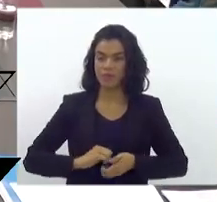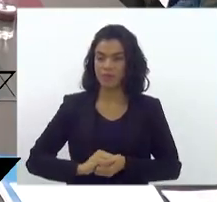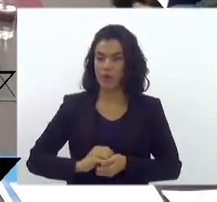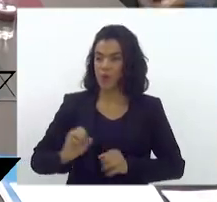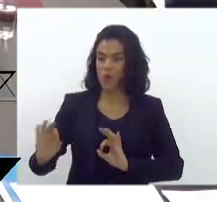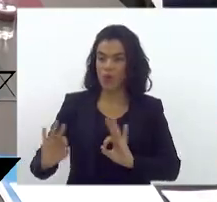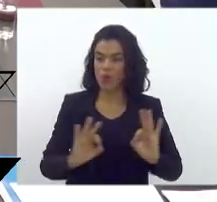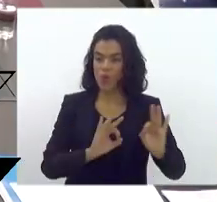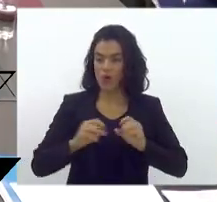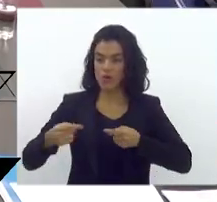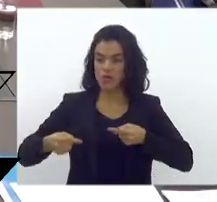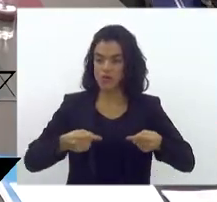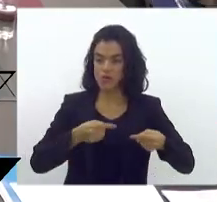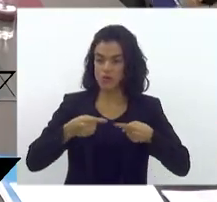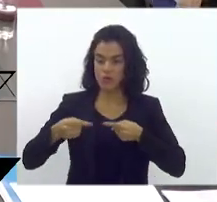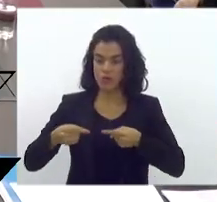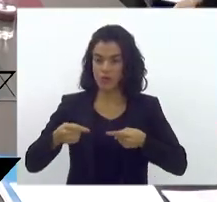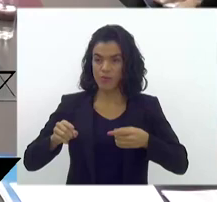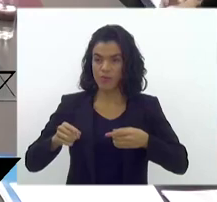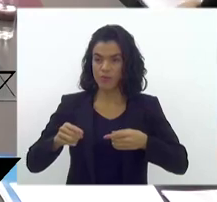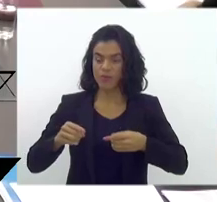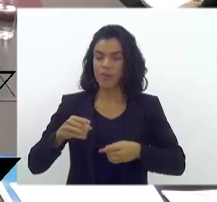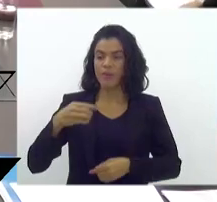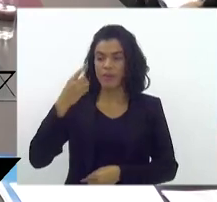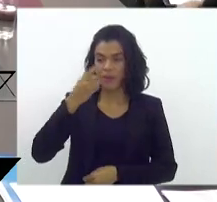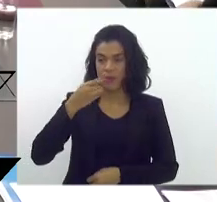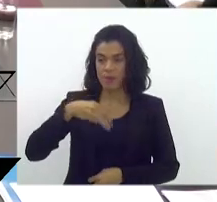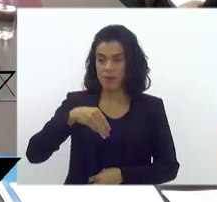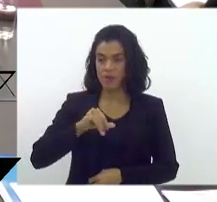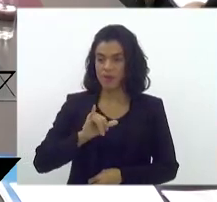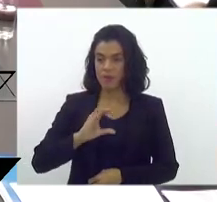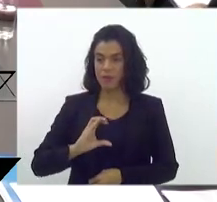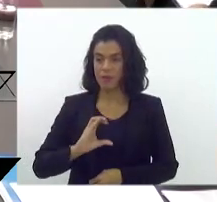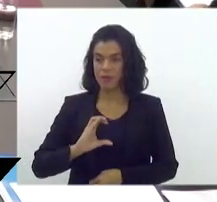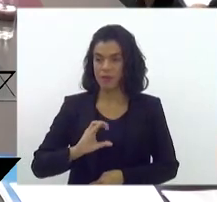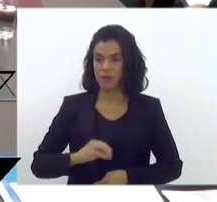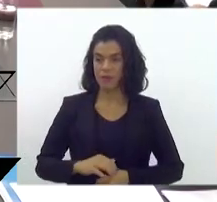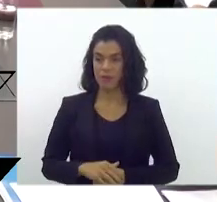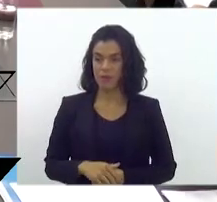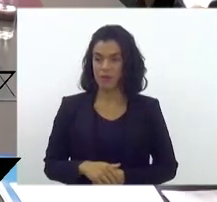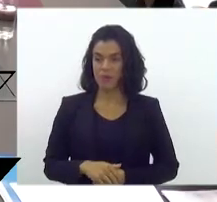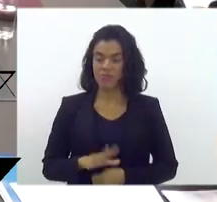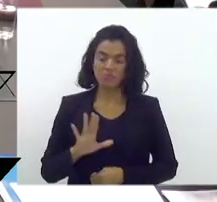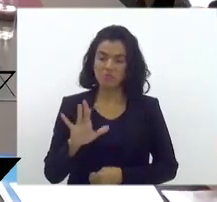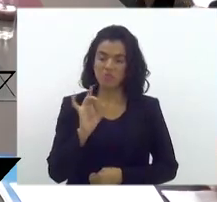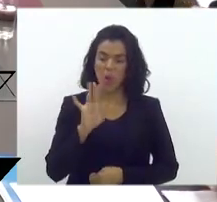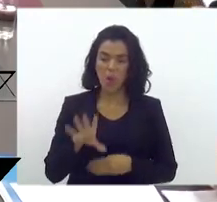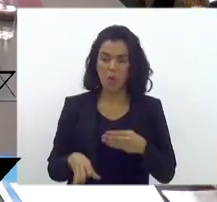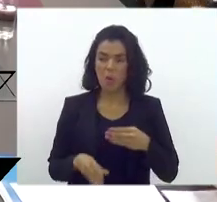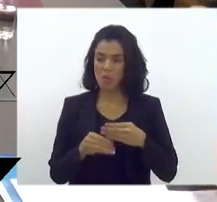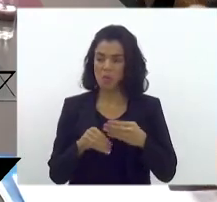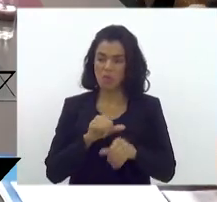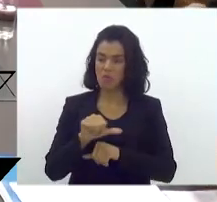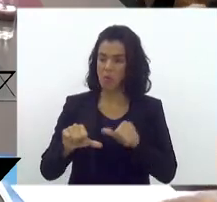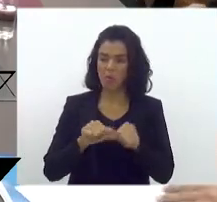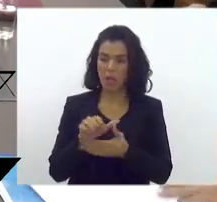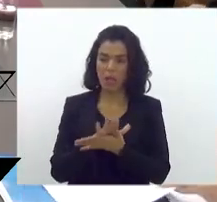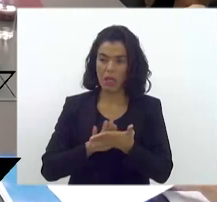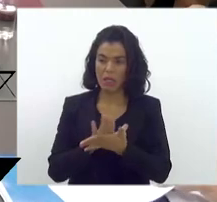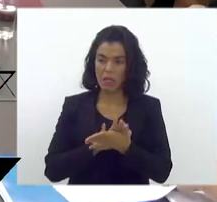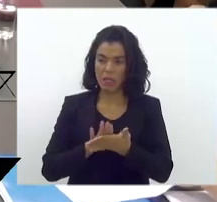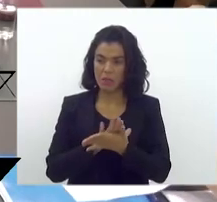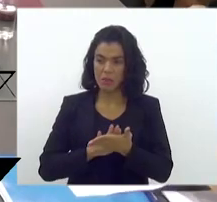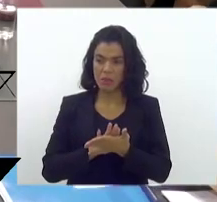Não havendo quem queira discutir, deputado Mink. É só uma observação que não vai alterar.